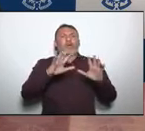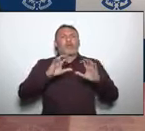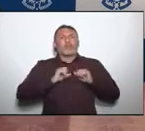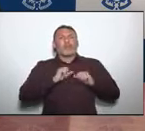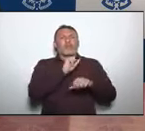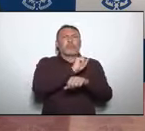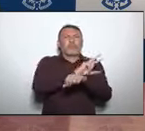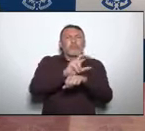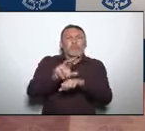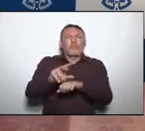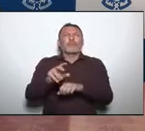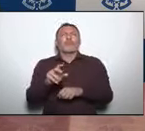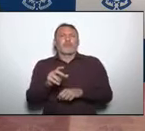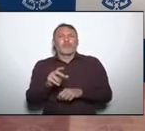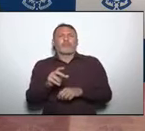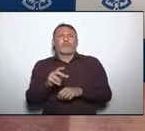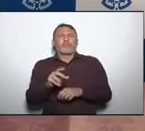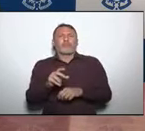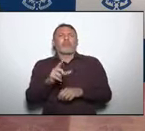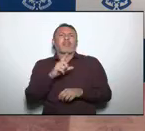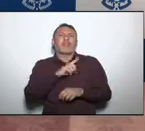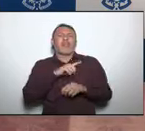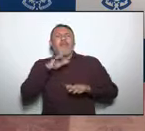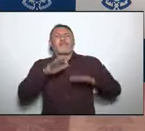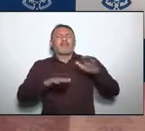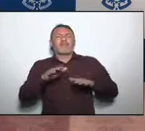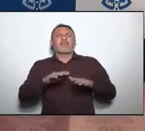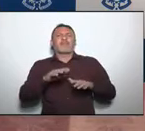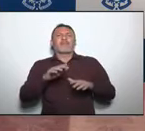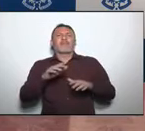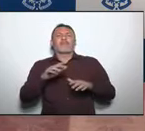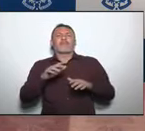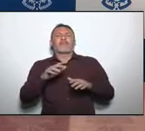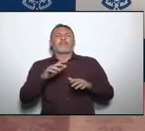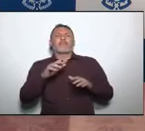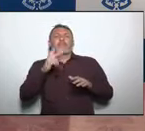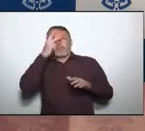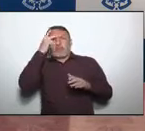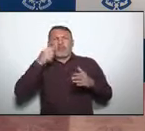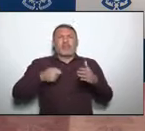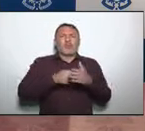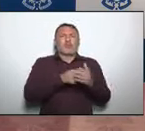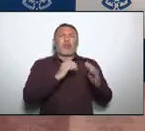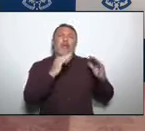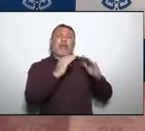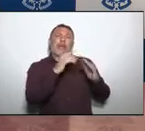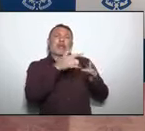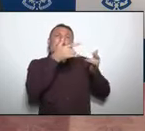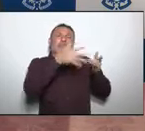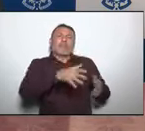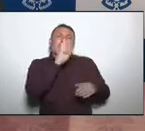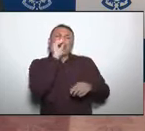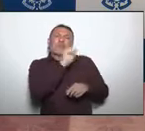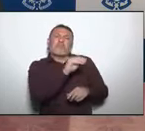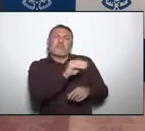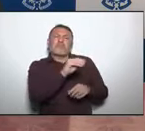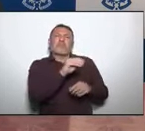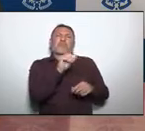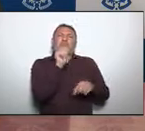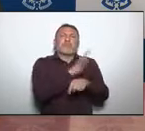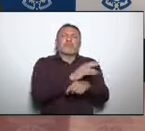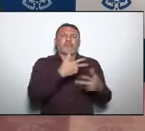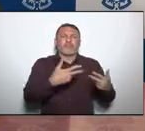não há um cuidado tão correto com eles. Enfim, o que vocês planejam para cuidar dessa casa em específico? Olha, o governo já